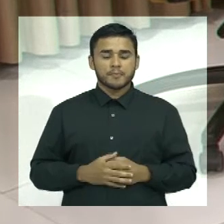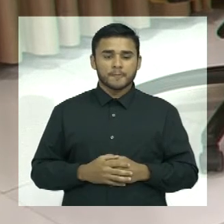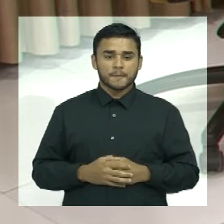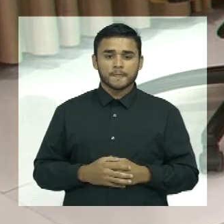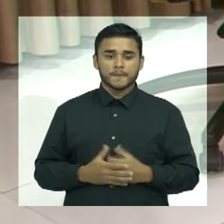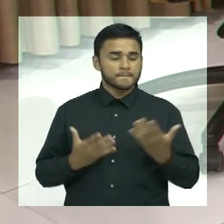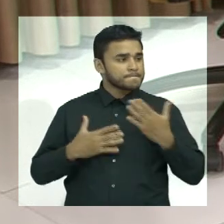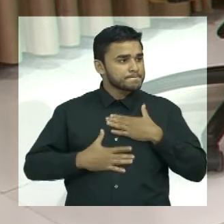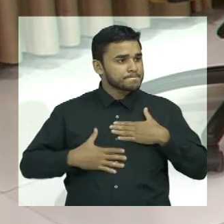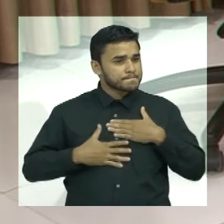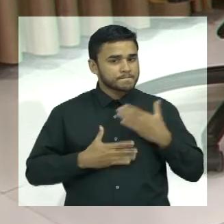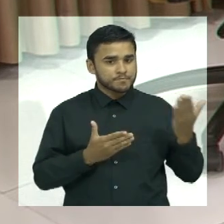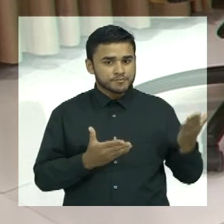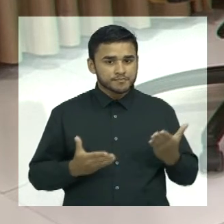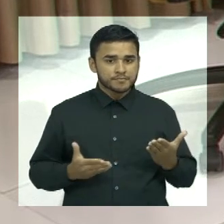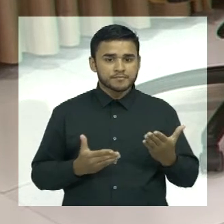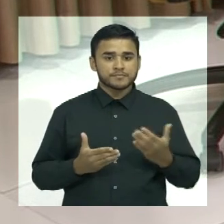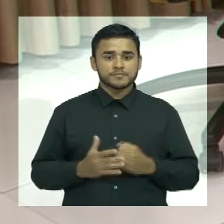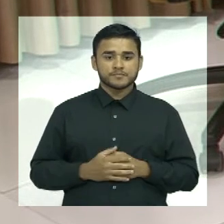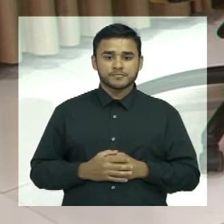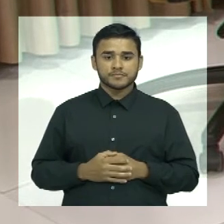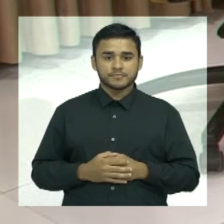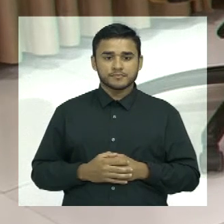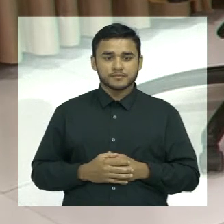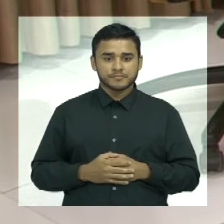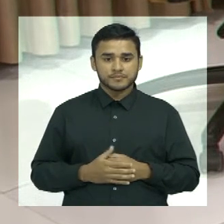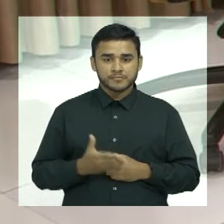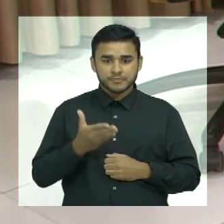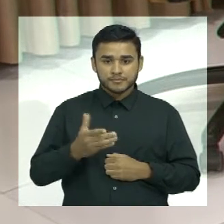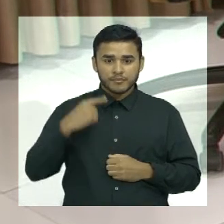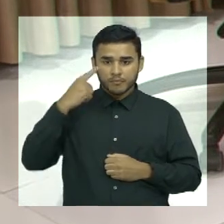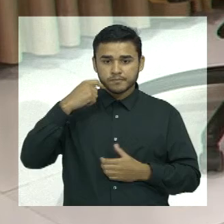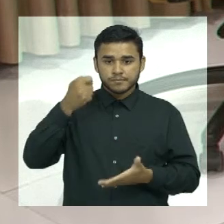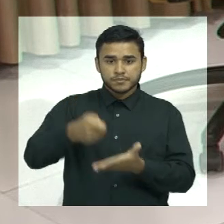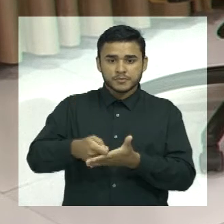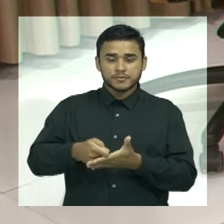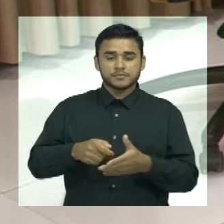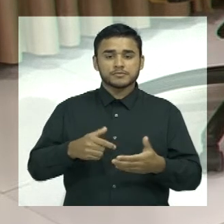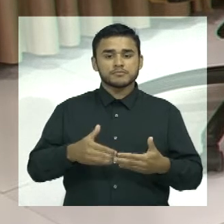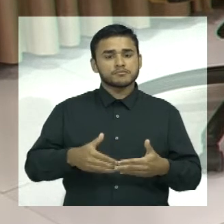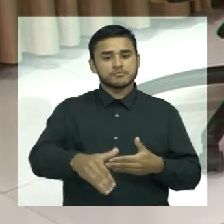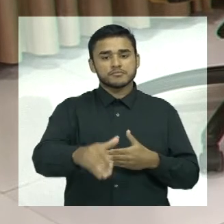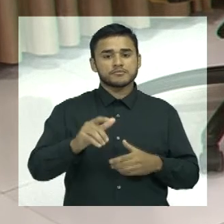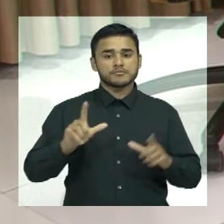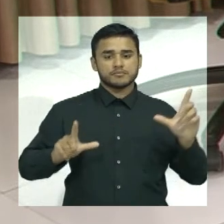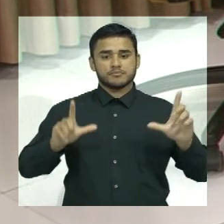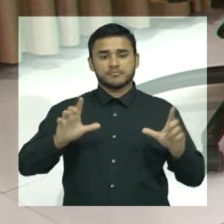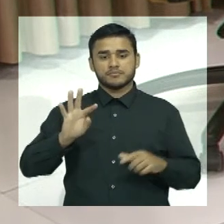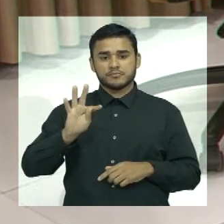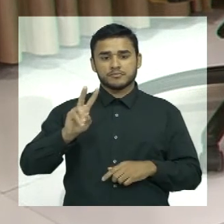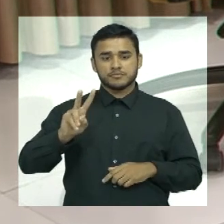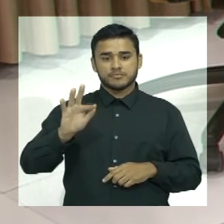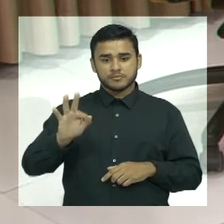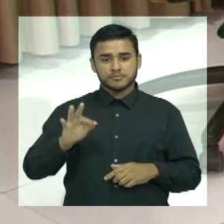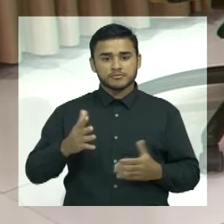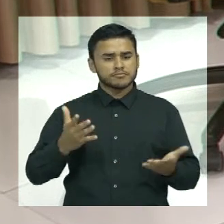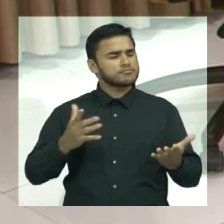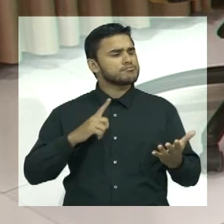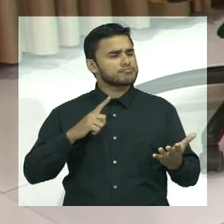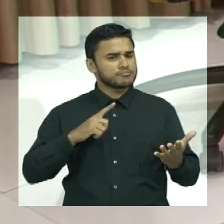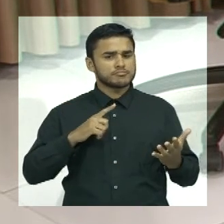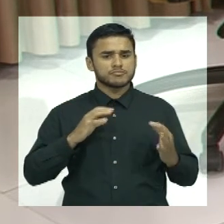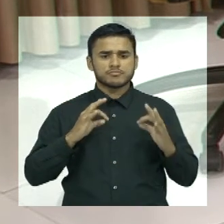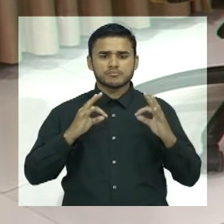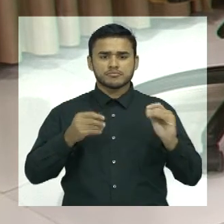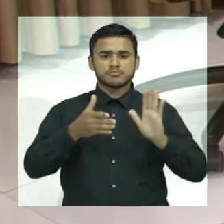É o prazer de recebê-lo novamente aqui, não só no programa Direito, mas dentro desse espaço da TV Fortaleza, que trata, né, e que acompanha toda